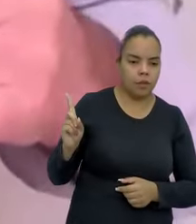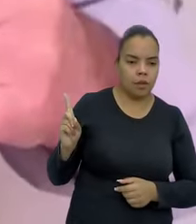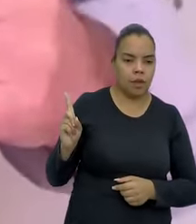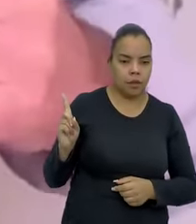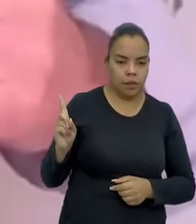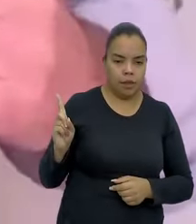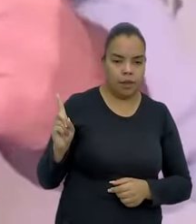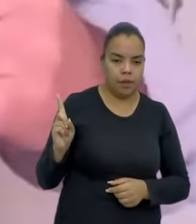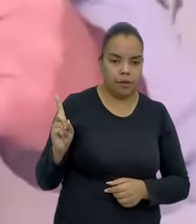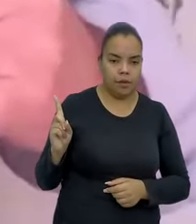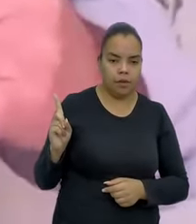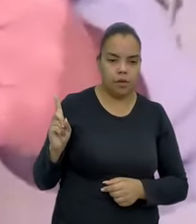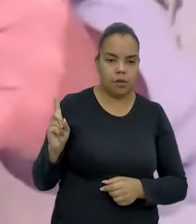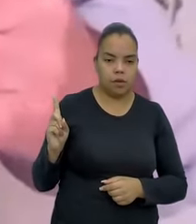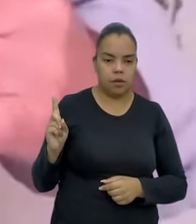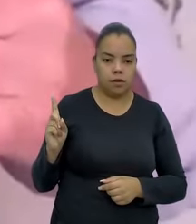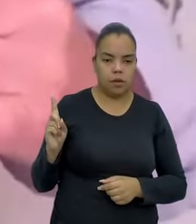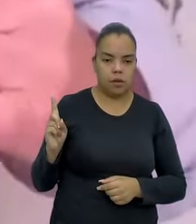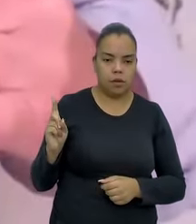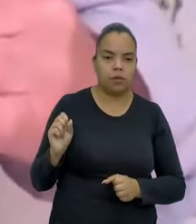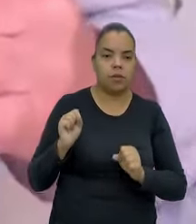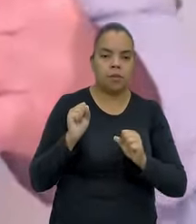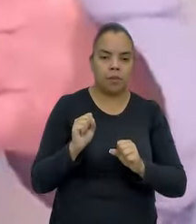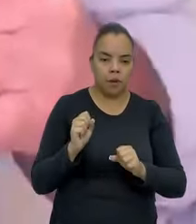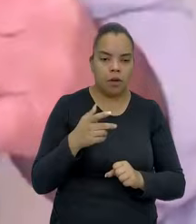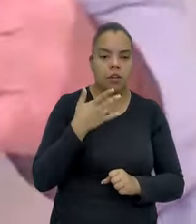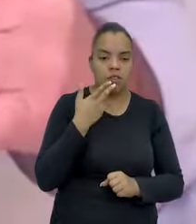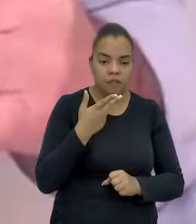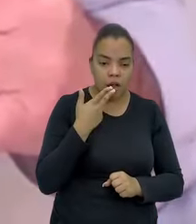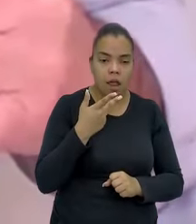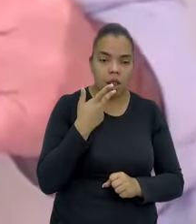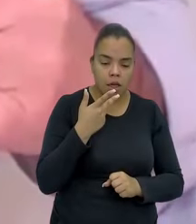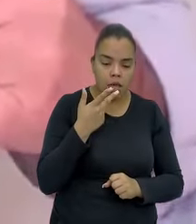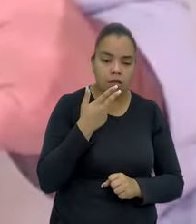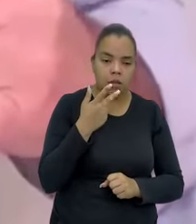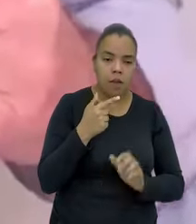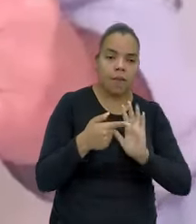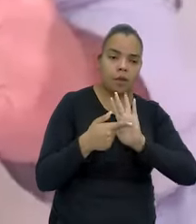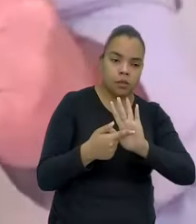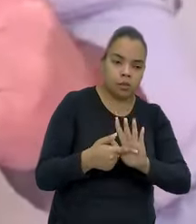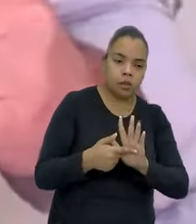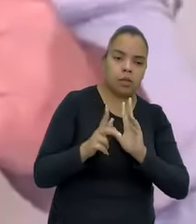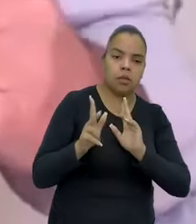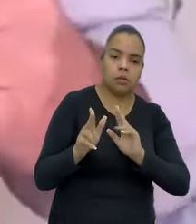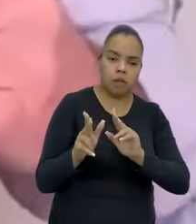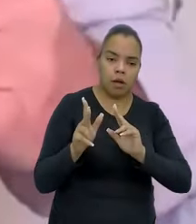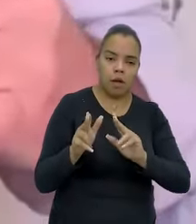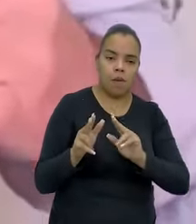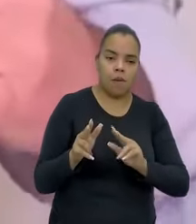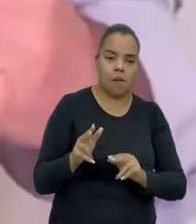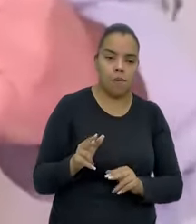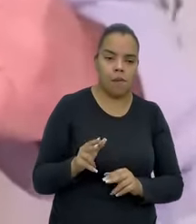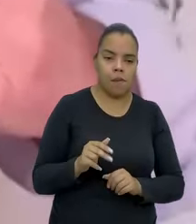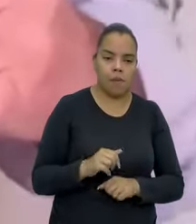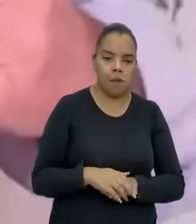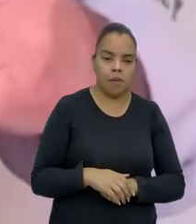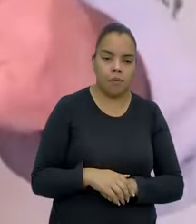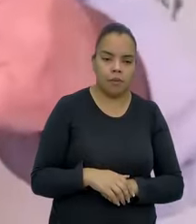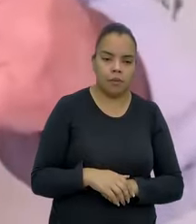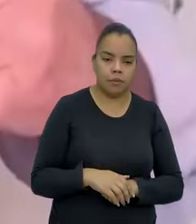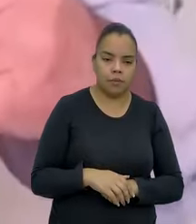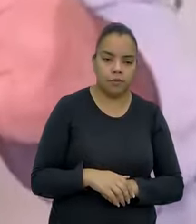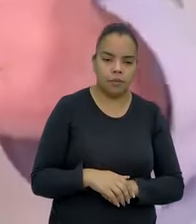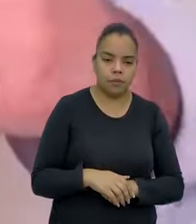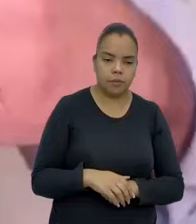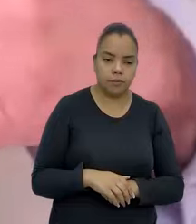esse retângulo você pode estar falando que o estudante mostrando então amostra montagem não ali ó o